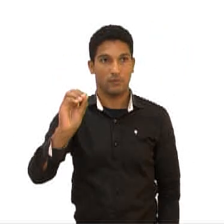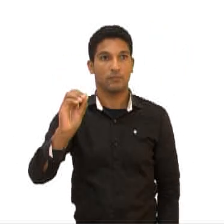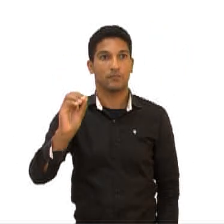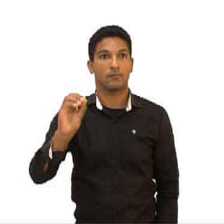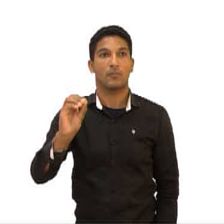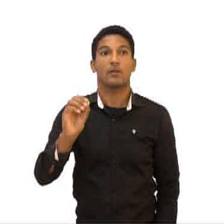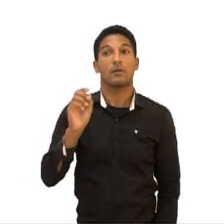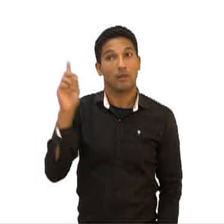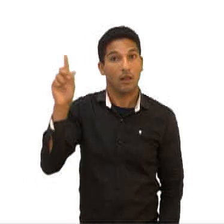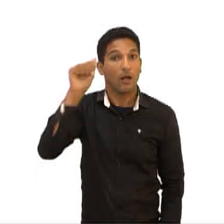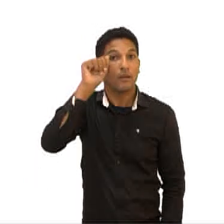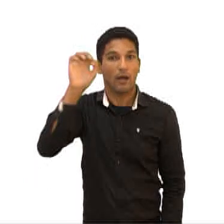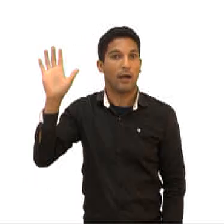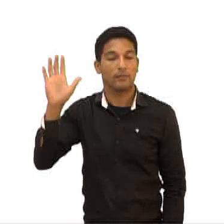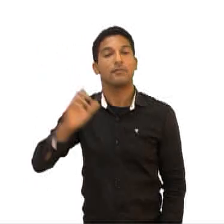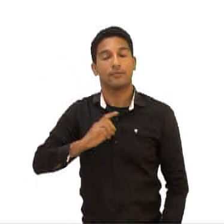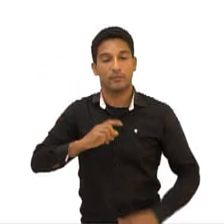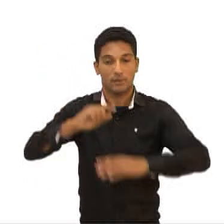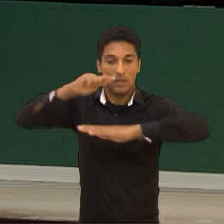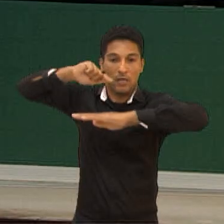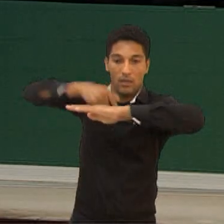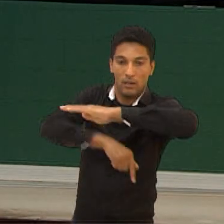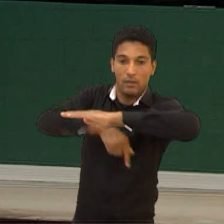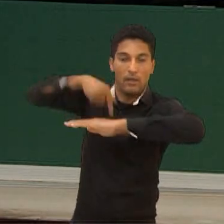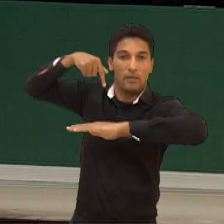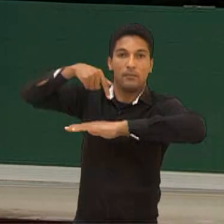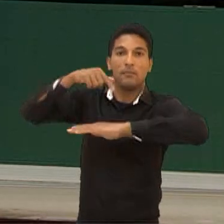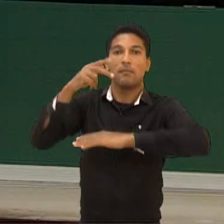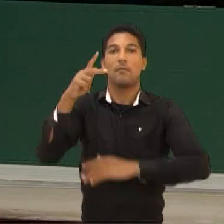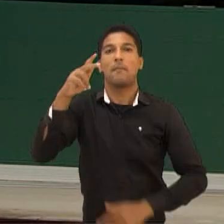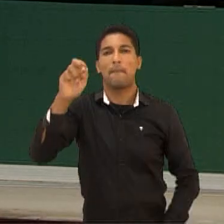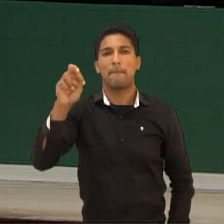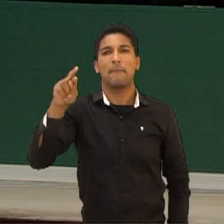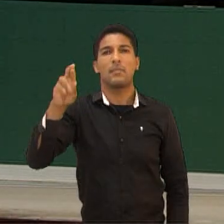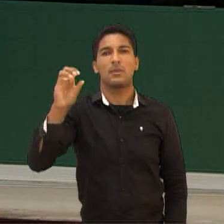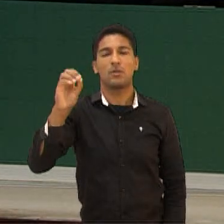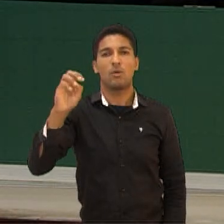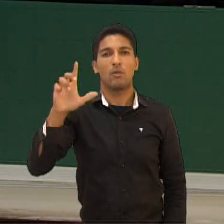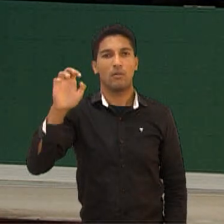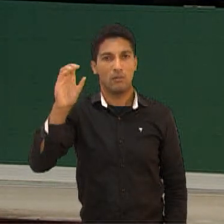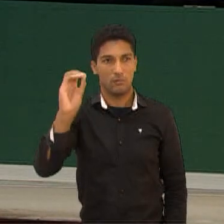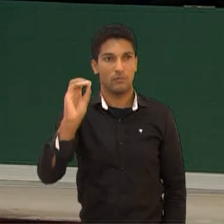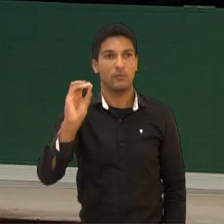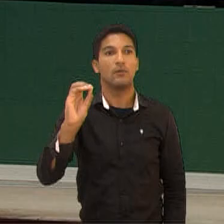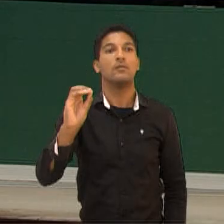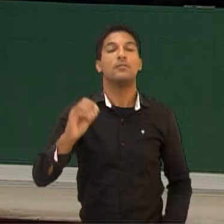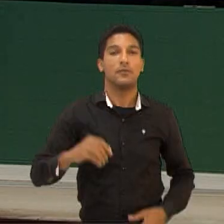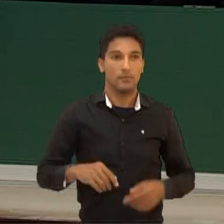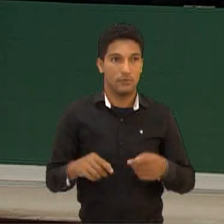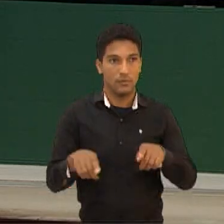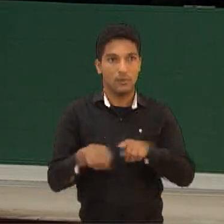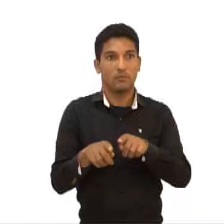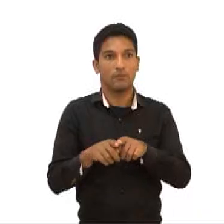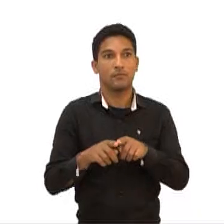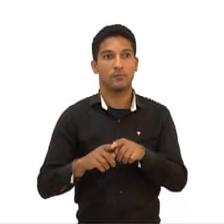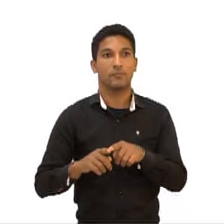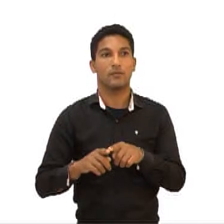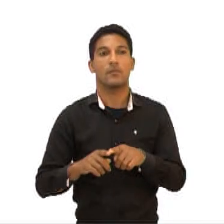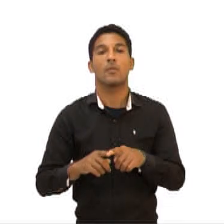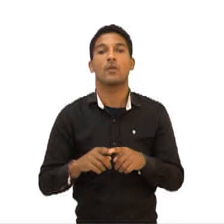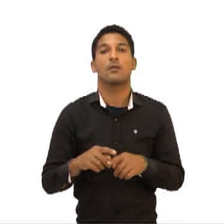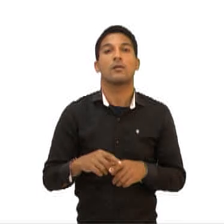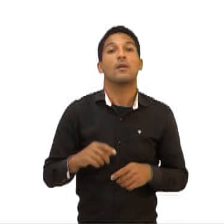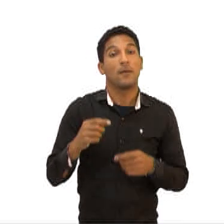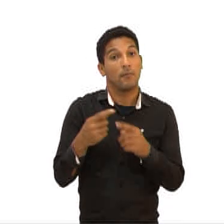os maiores produtores de petróleo, maior produtor de cereais, todos são os maiores, né? Em contrapartida, poucos países